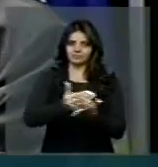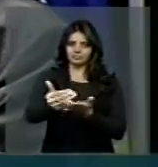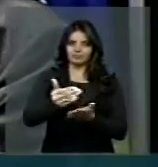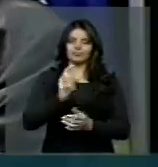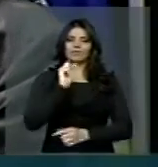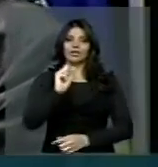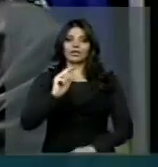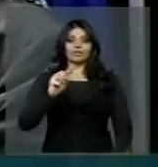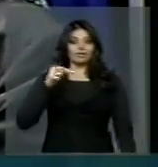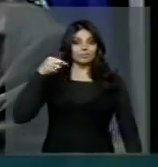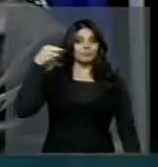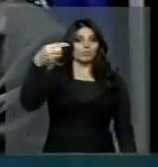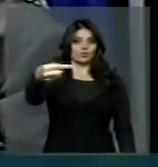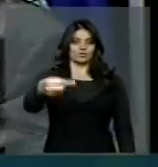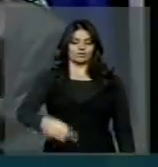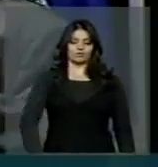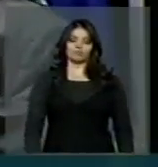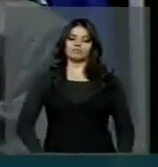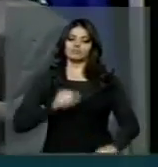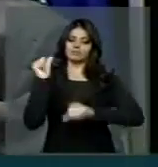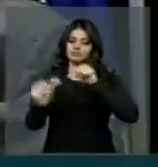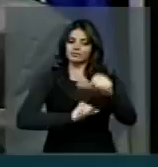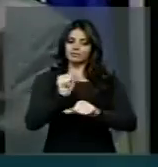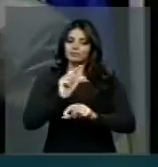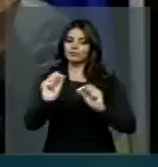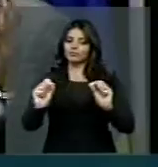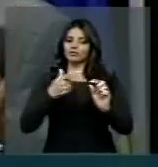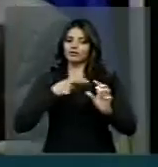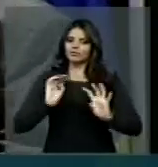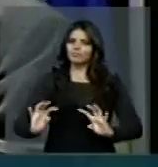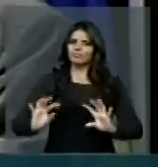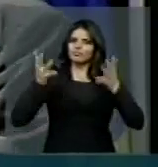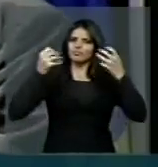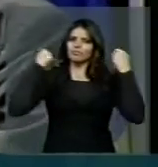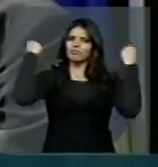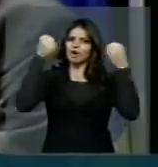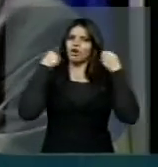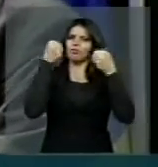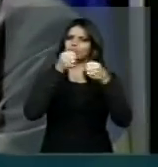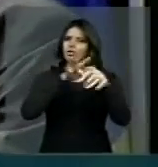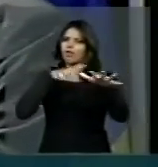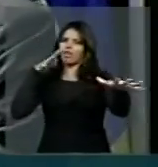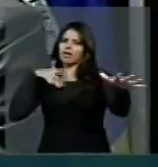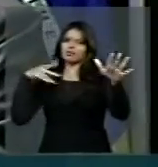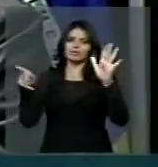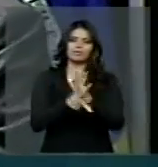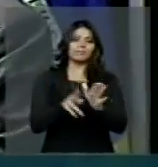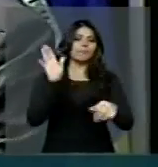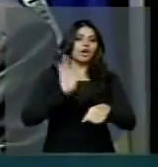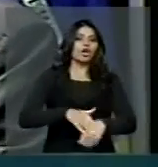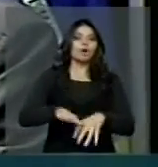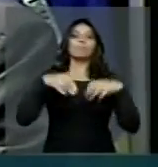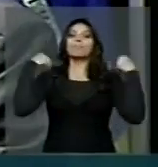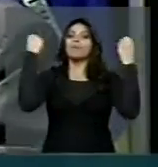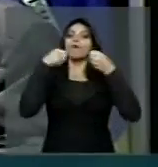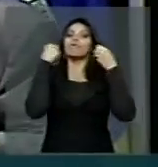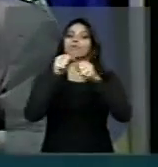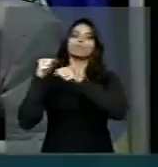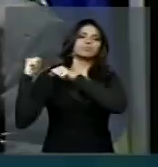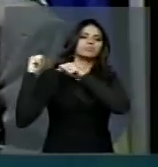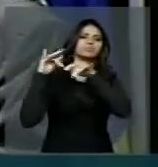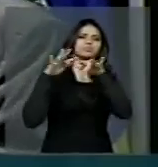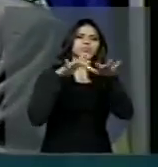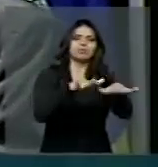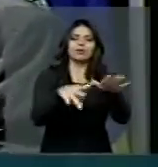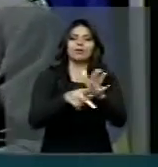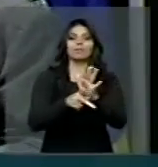que depois se transformou num grande movimento de massas, talvez o maior de toda a história